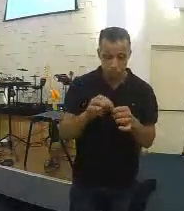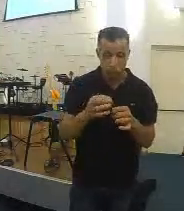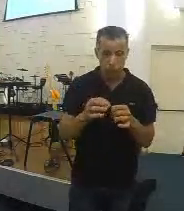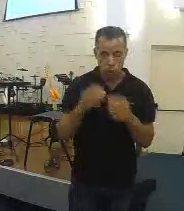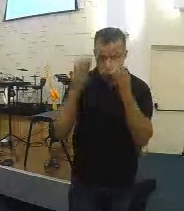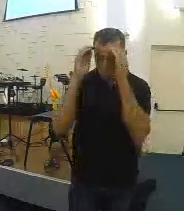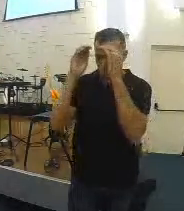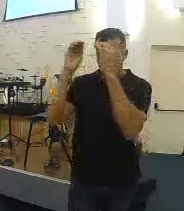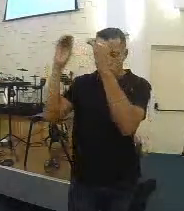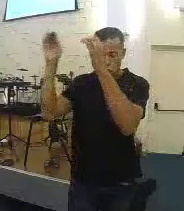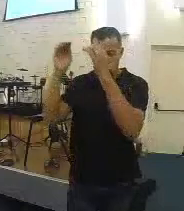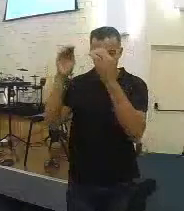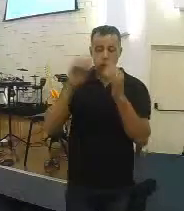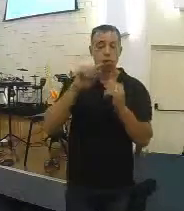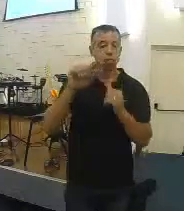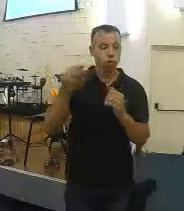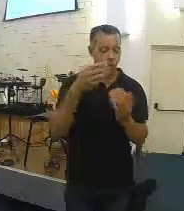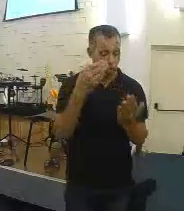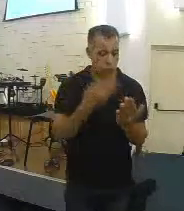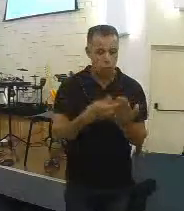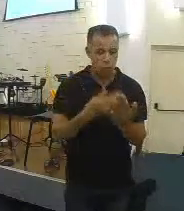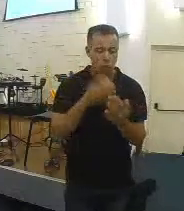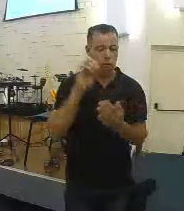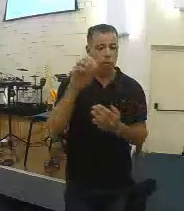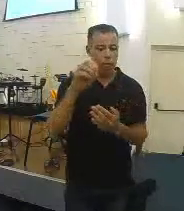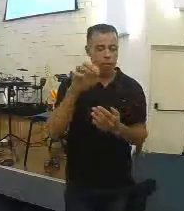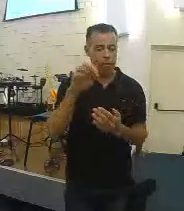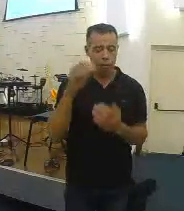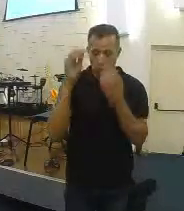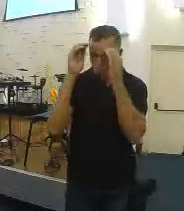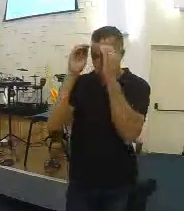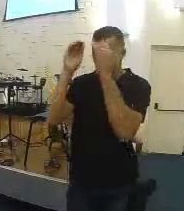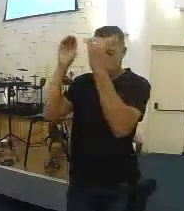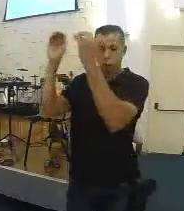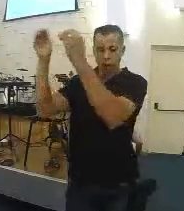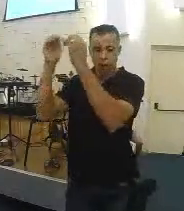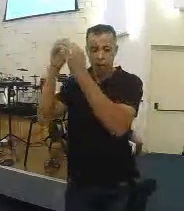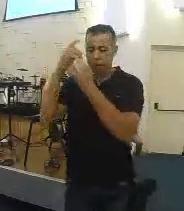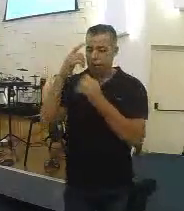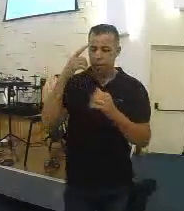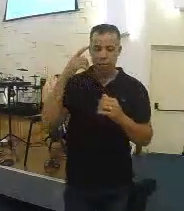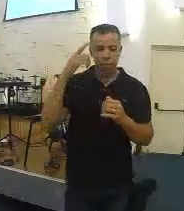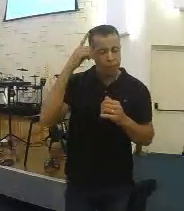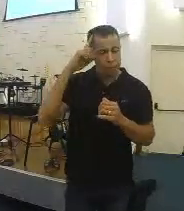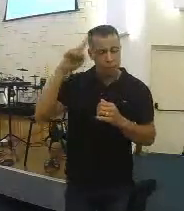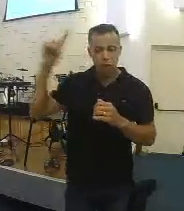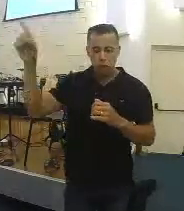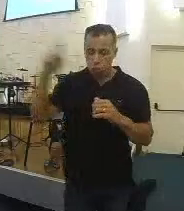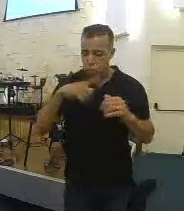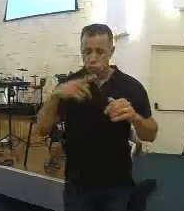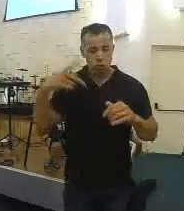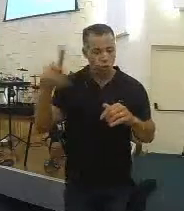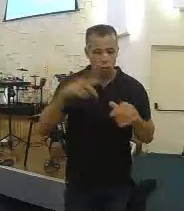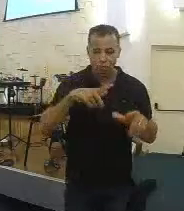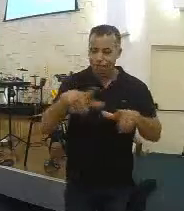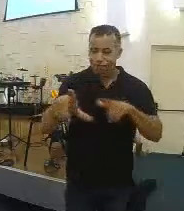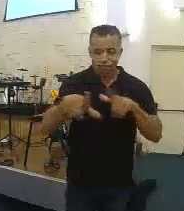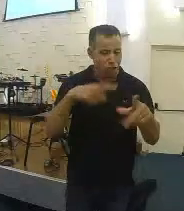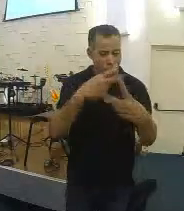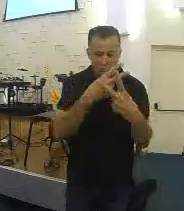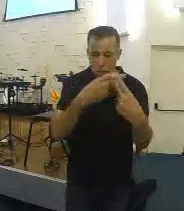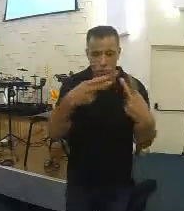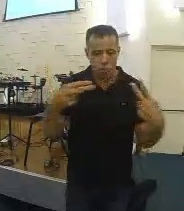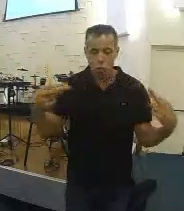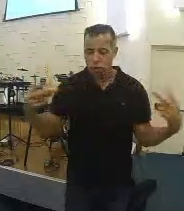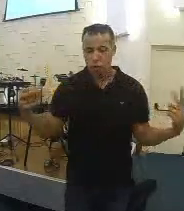sala de aula em que você dá aula. Honre a Deus no negócio que você iniciou. Honre a